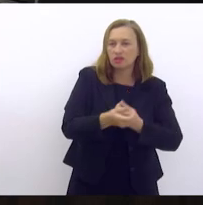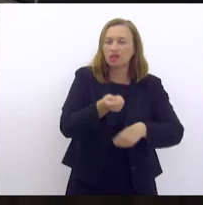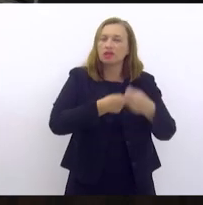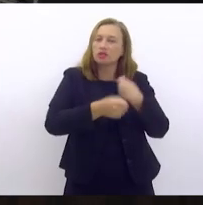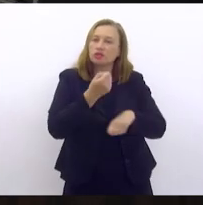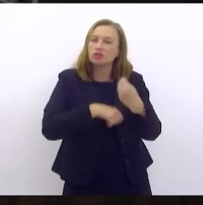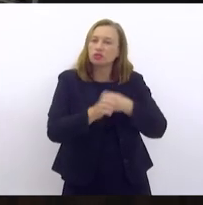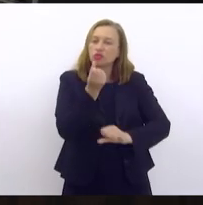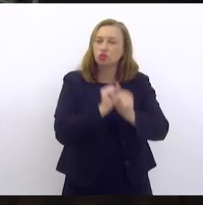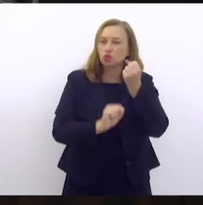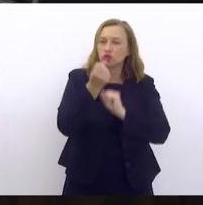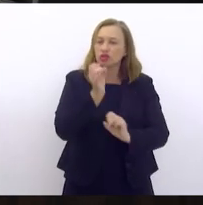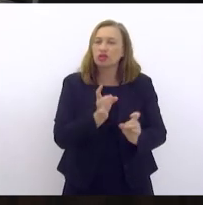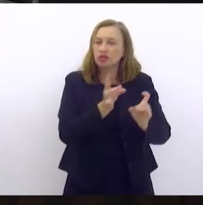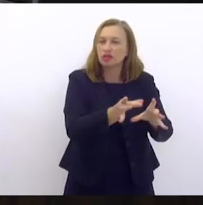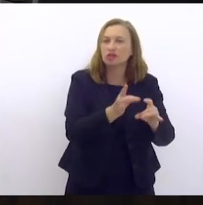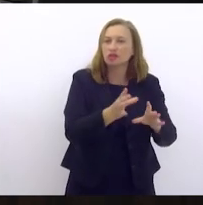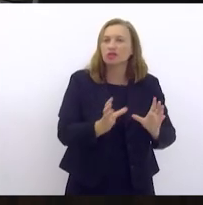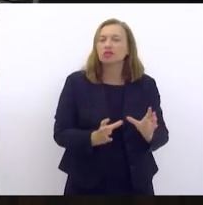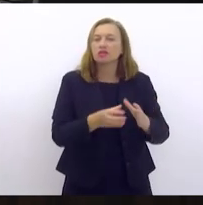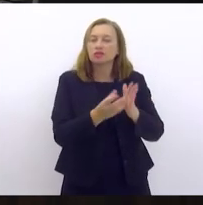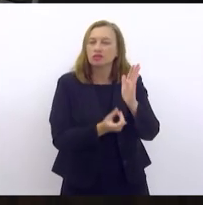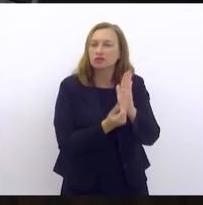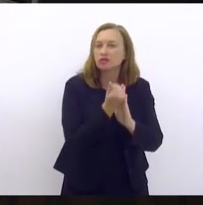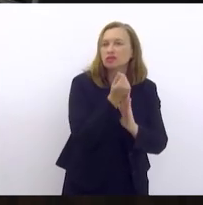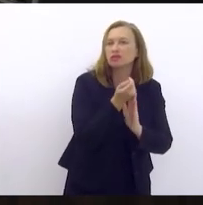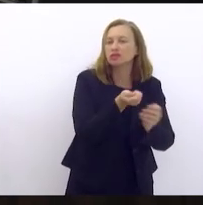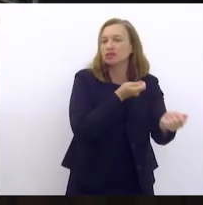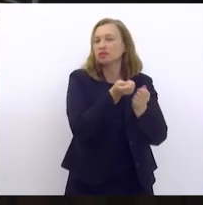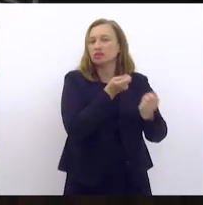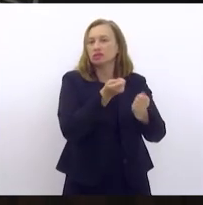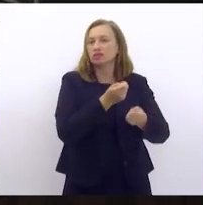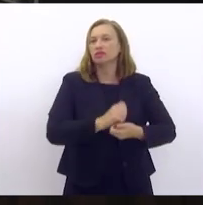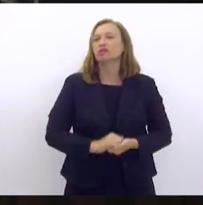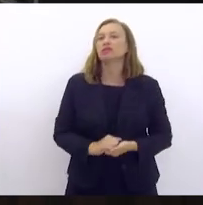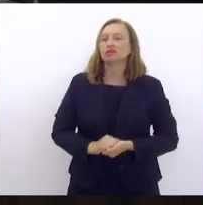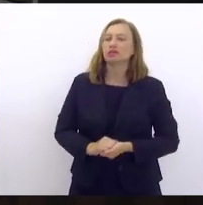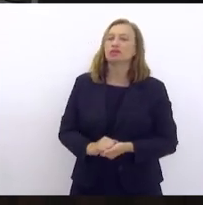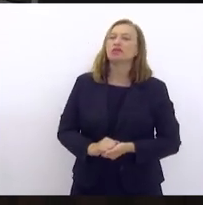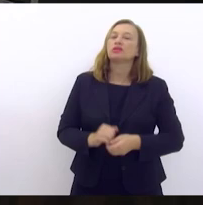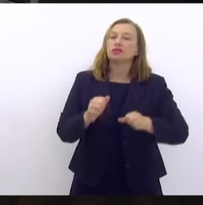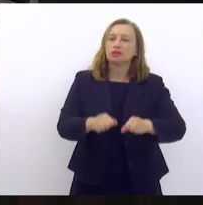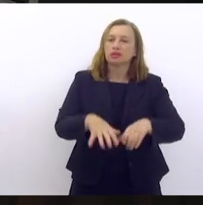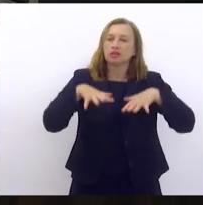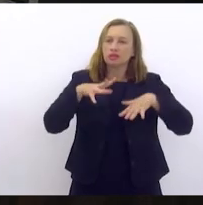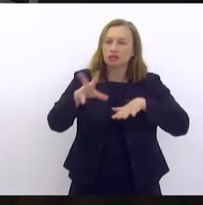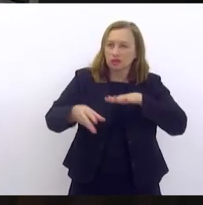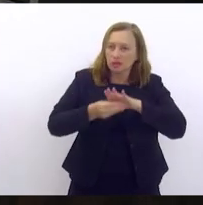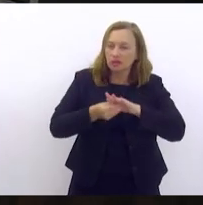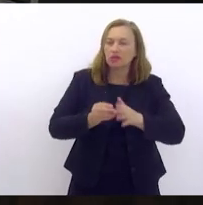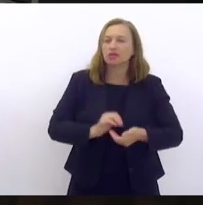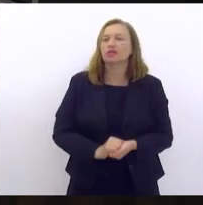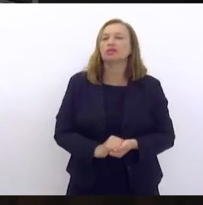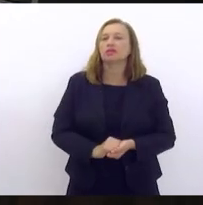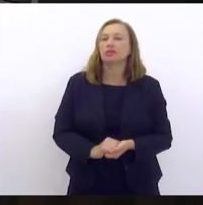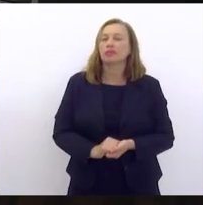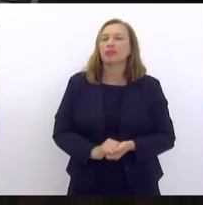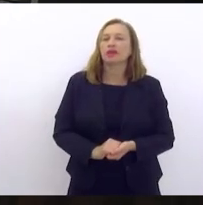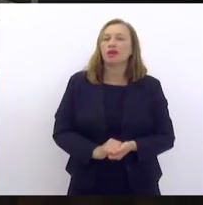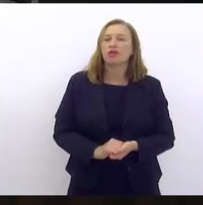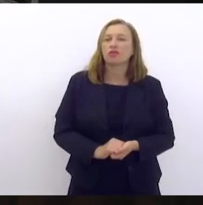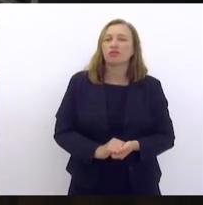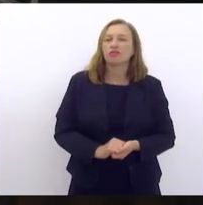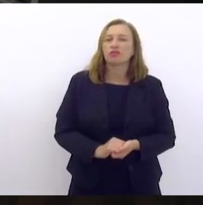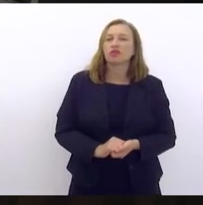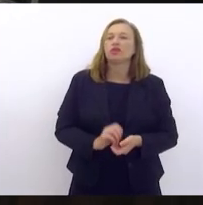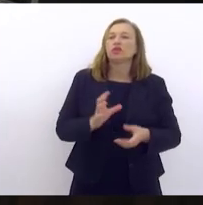Indústria e Comércio, de Orçamento, Finanças, Fiscalização Financeira e Controle, as emendas de plenário. Para emitir